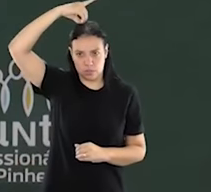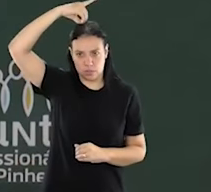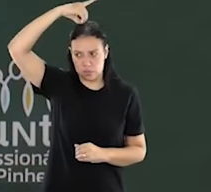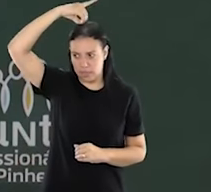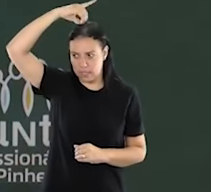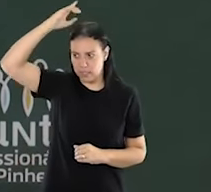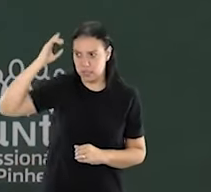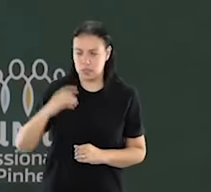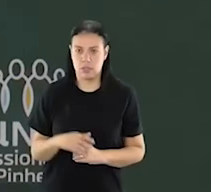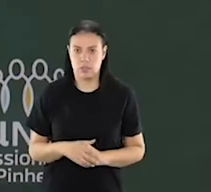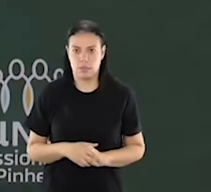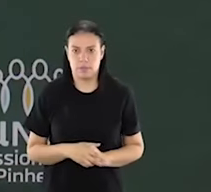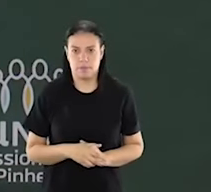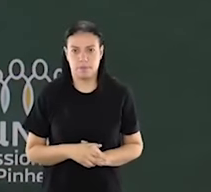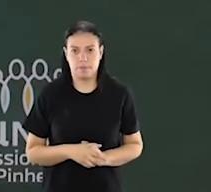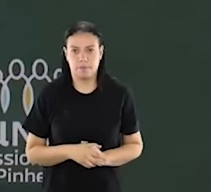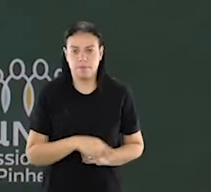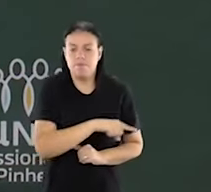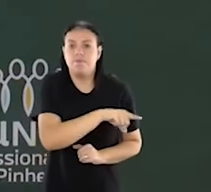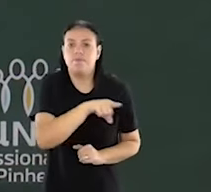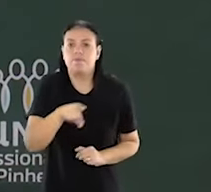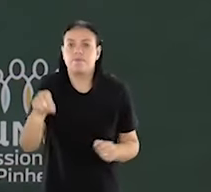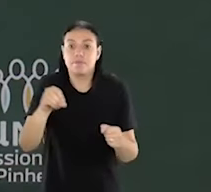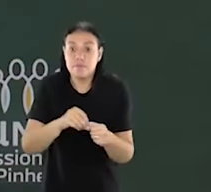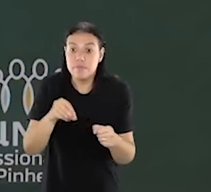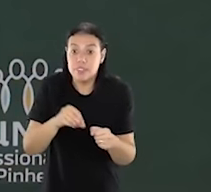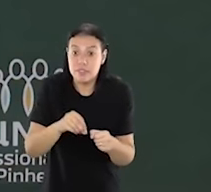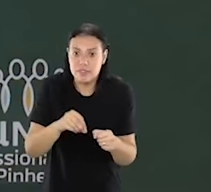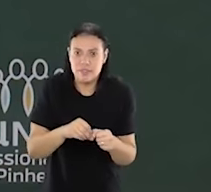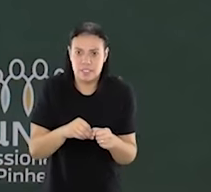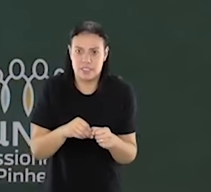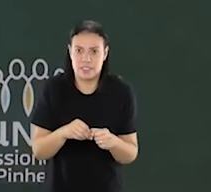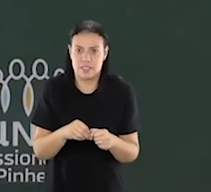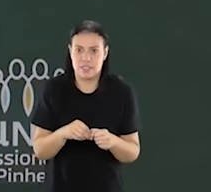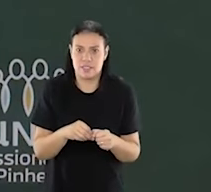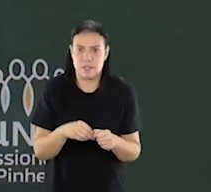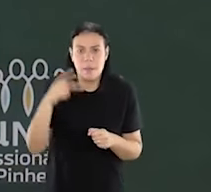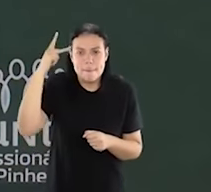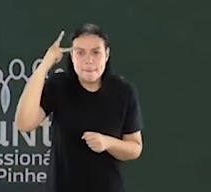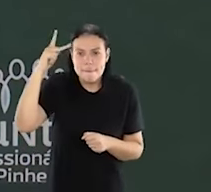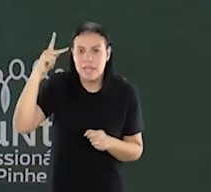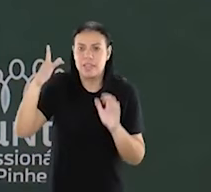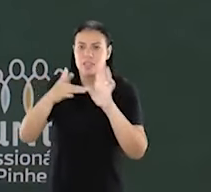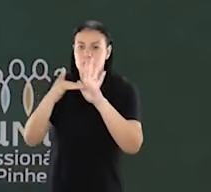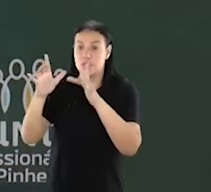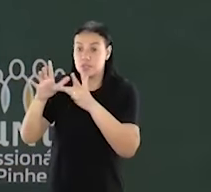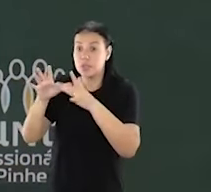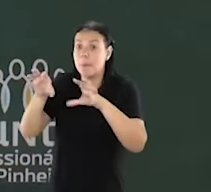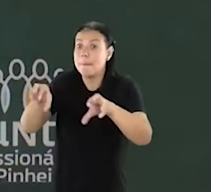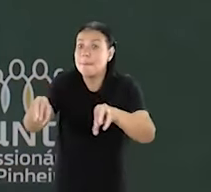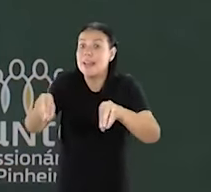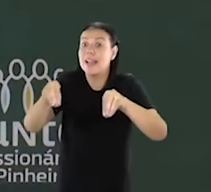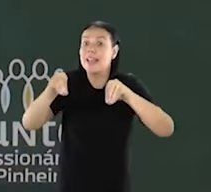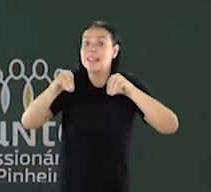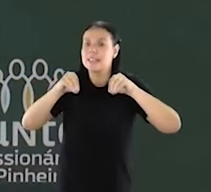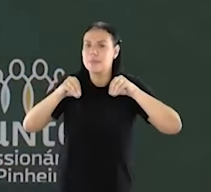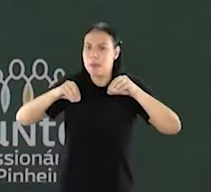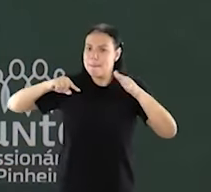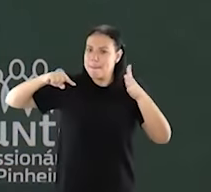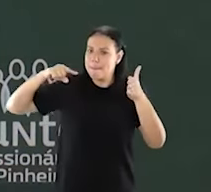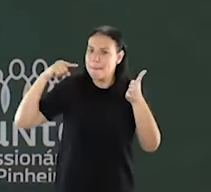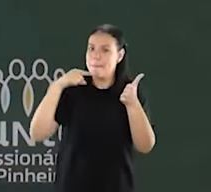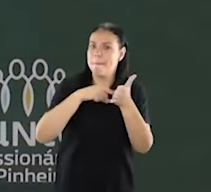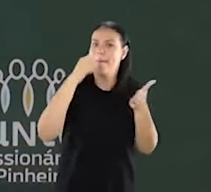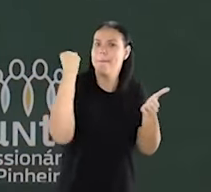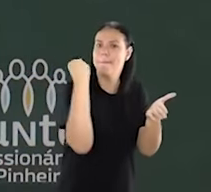O que é que você já fez até hoje para Jesus? Que possa receber agora o selo de